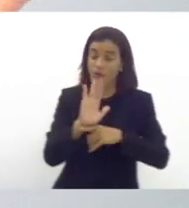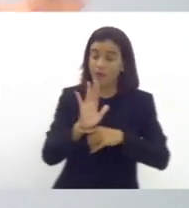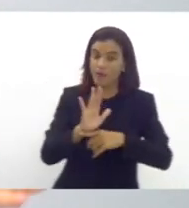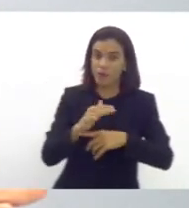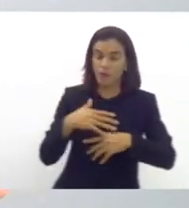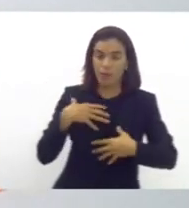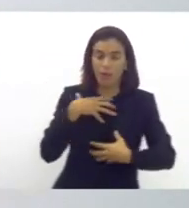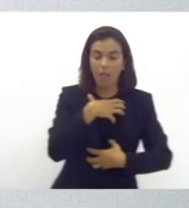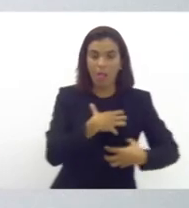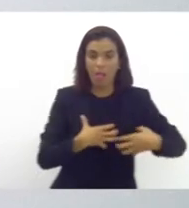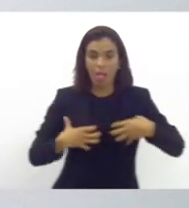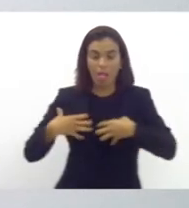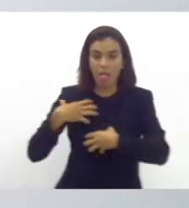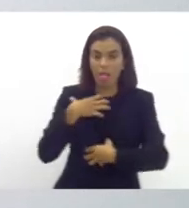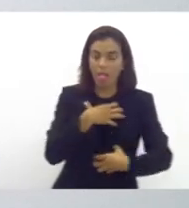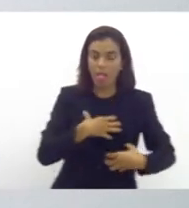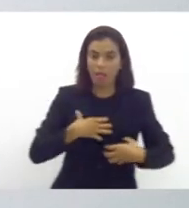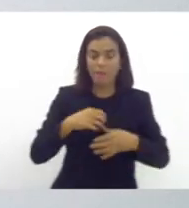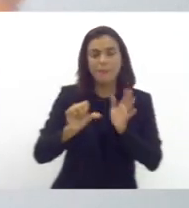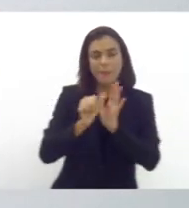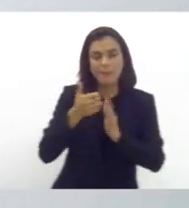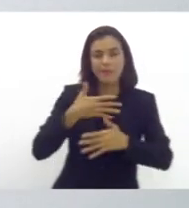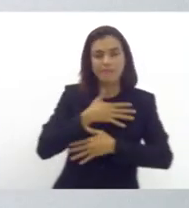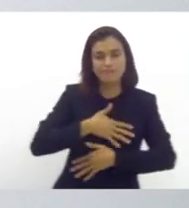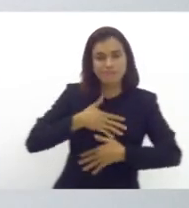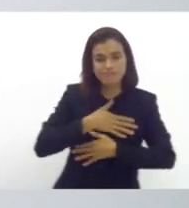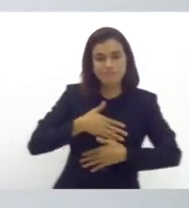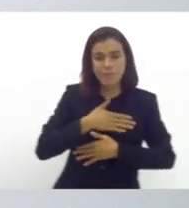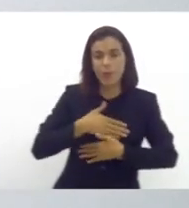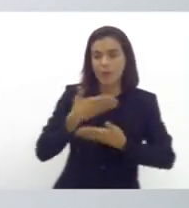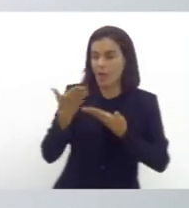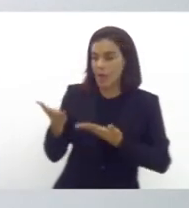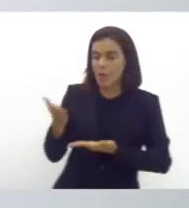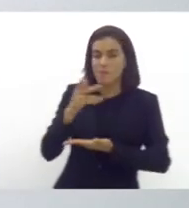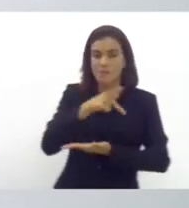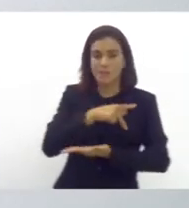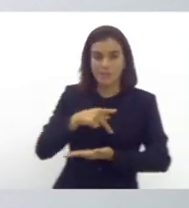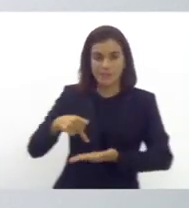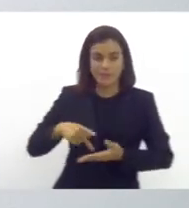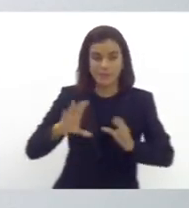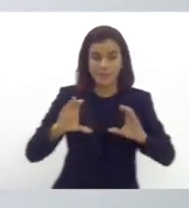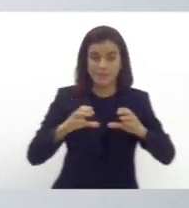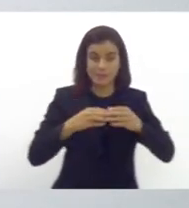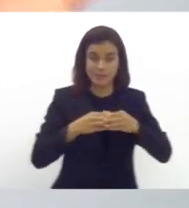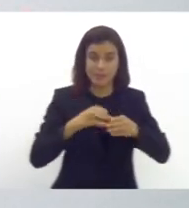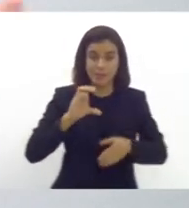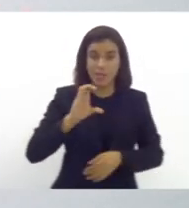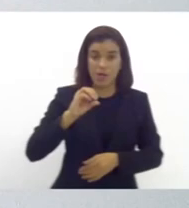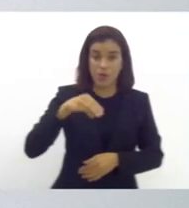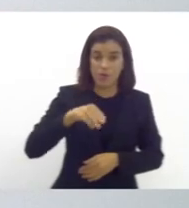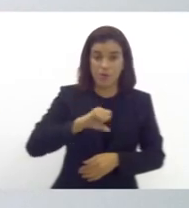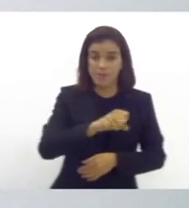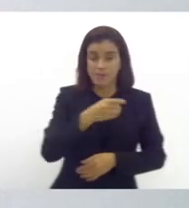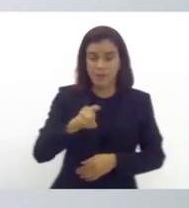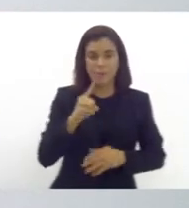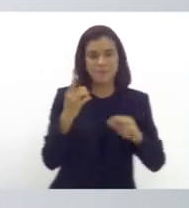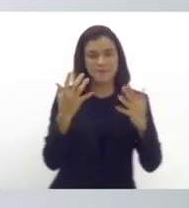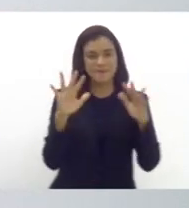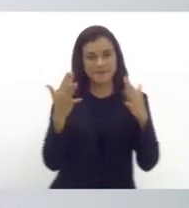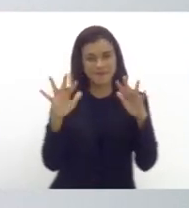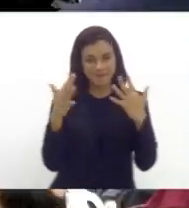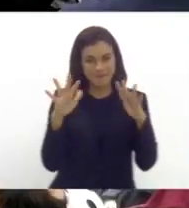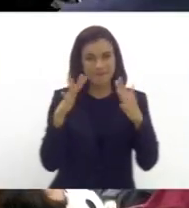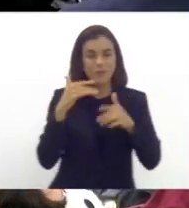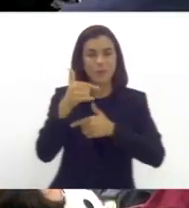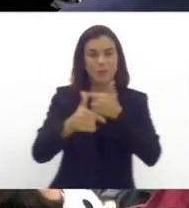gente queria saudar a a mesa né na figura do presidente dessa comissão aliás parabenizar o trabalho que tem feito o deputado